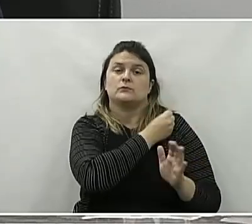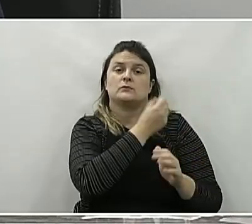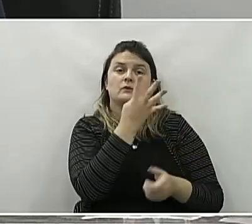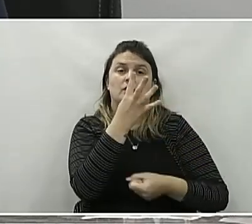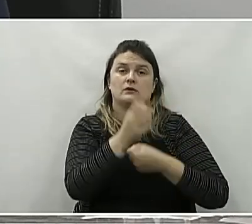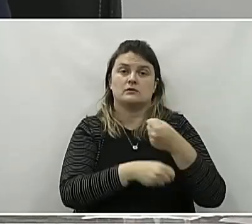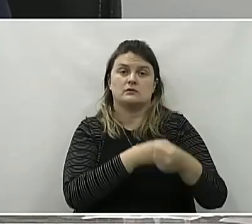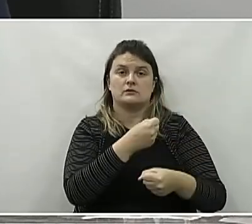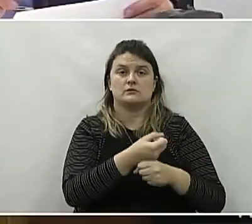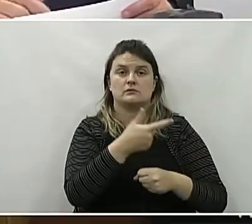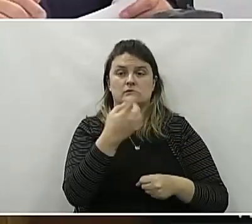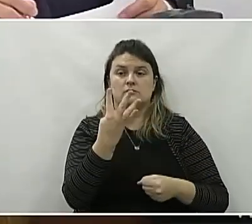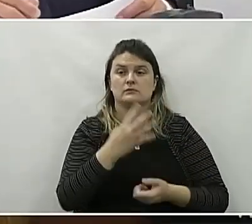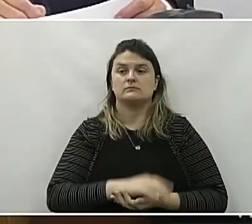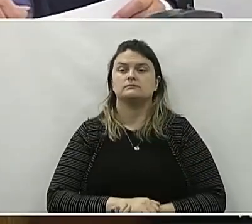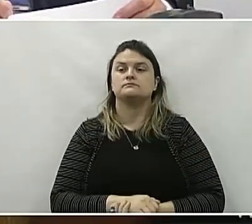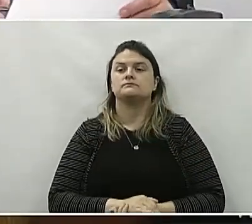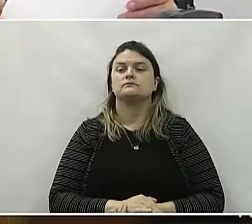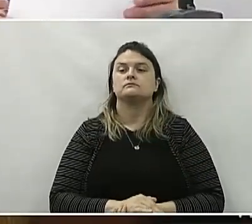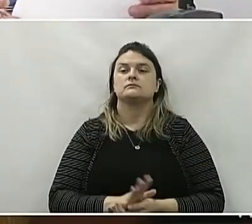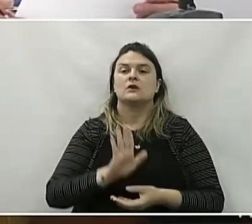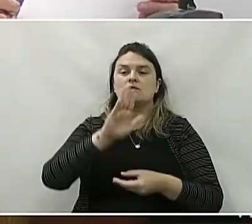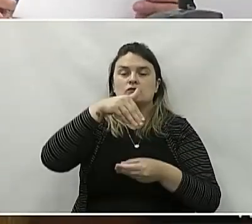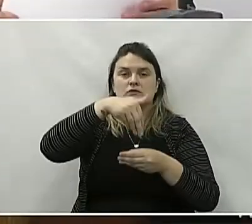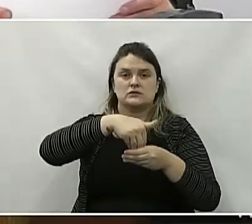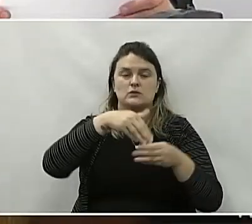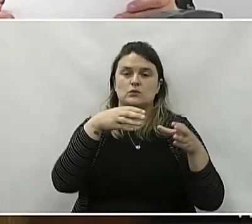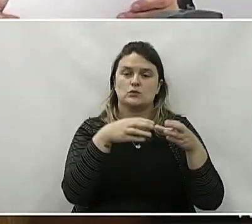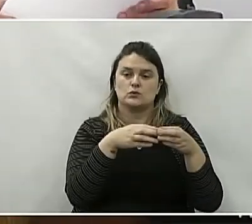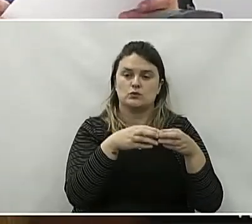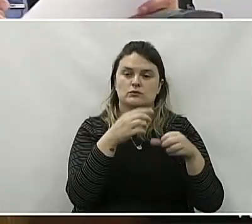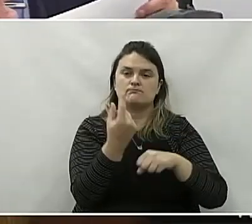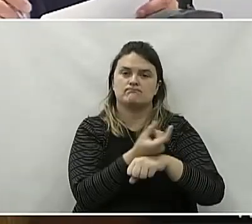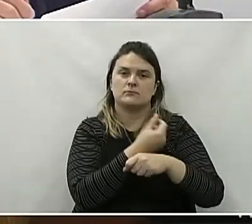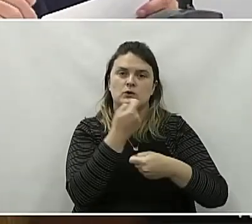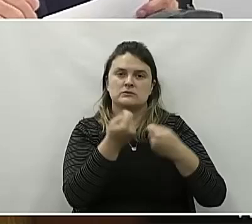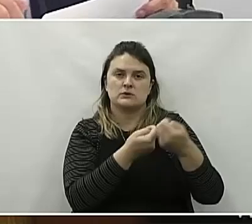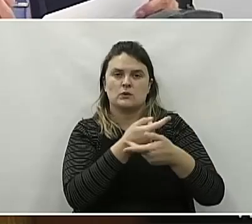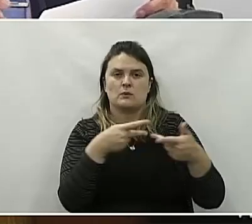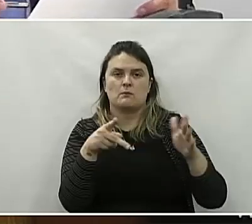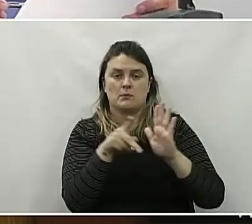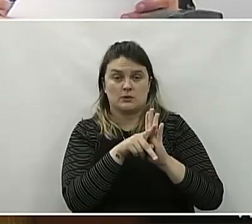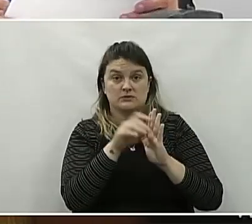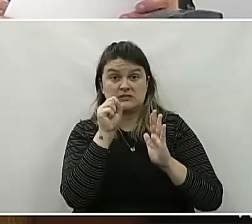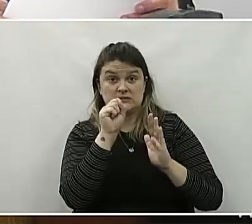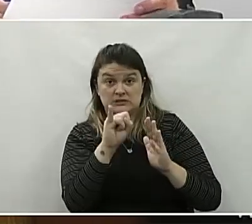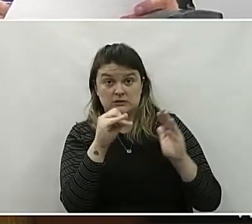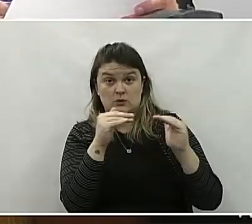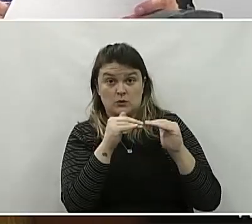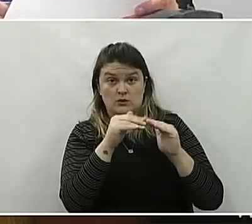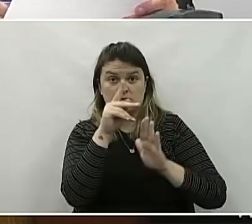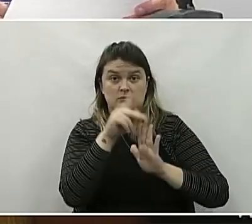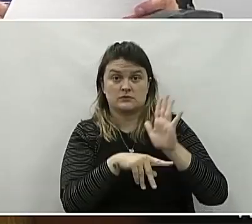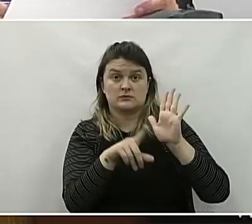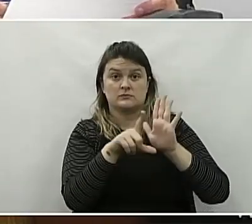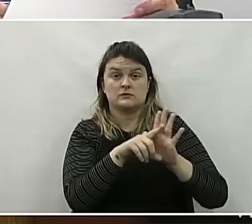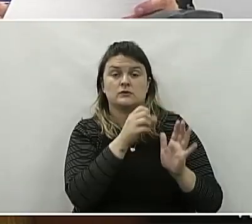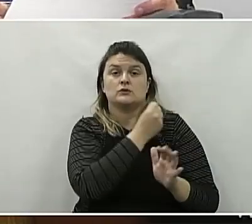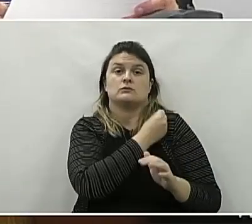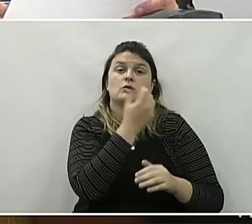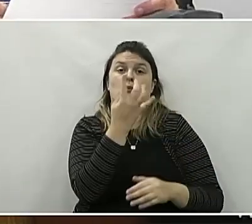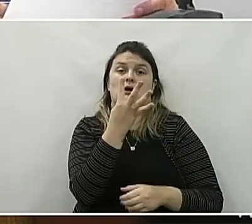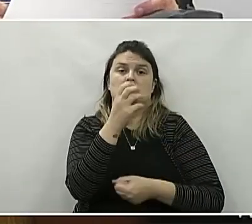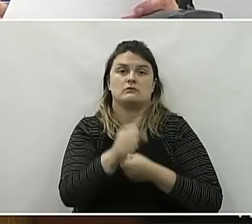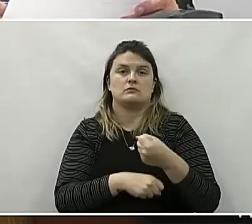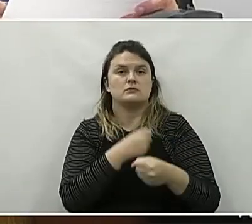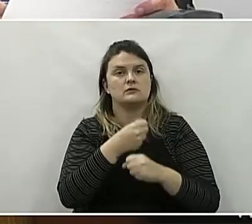.2024. Votação do parecer fundamentado da Comissão de Finanças, Orçamento e Patrimônio, favorável ao projeto de lei ordinária número 4